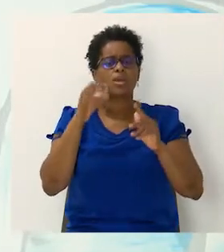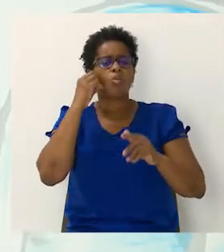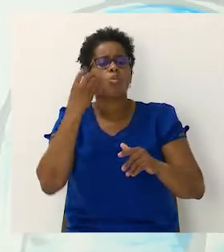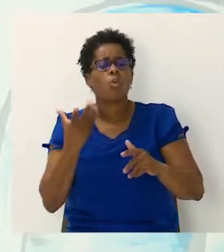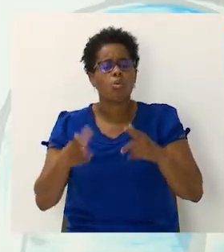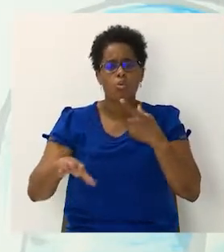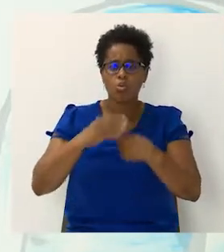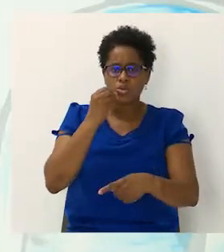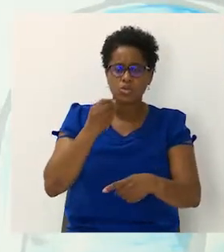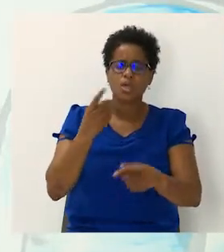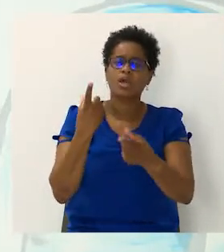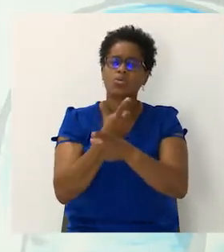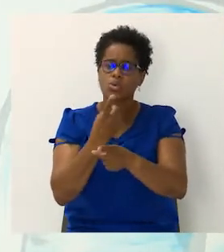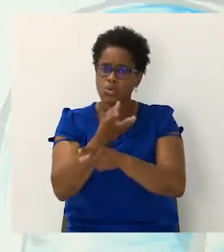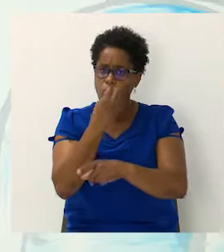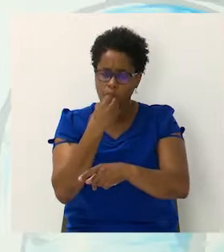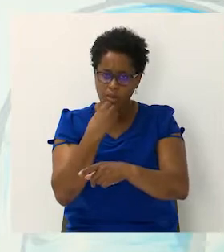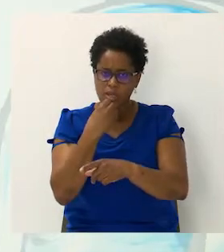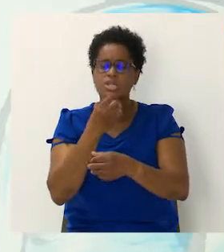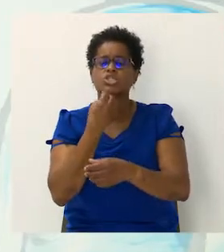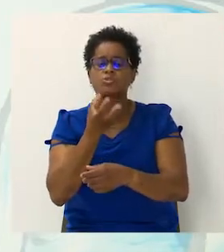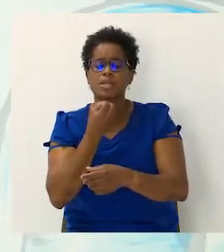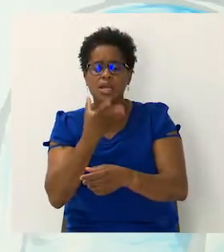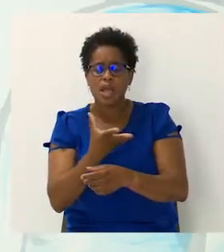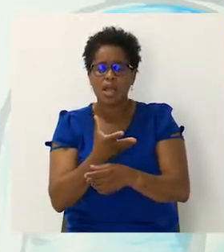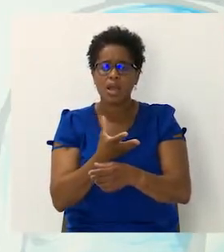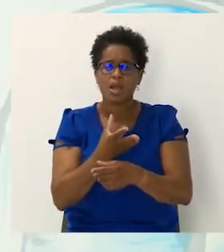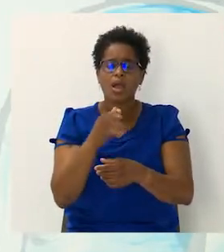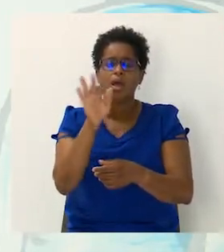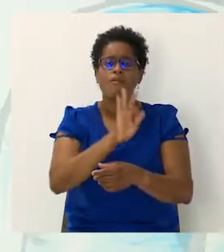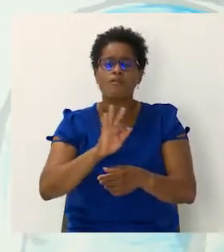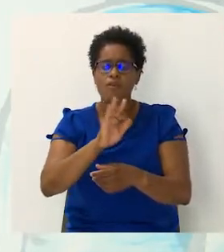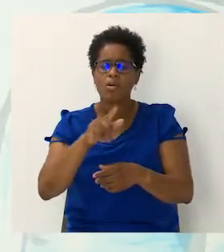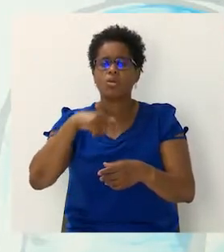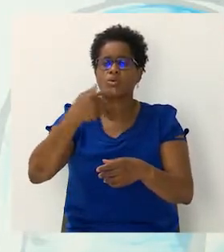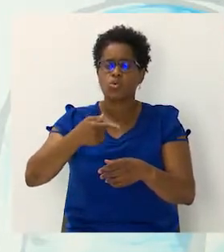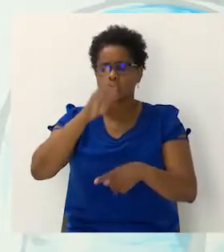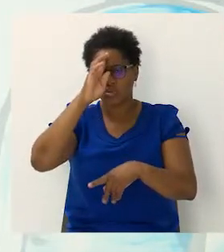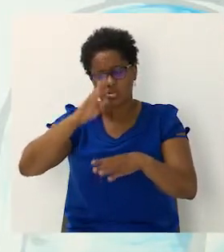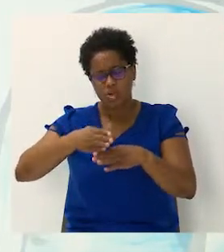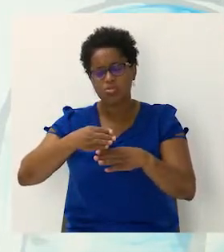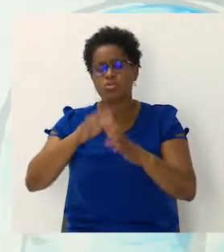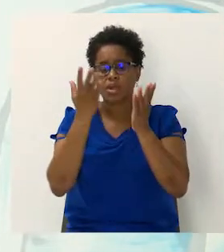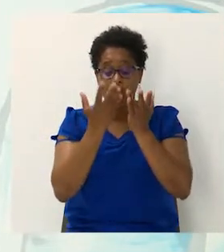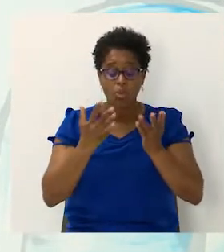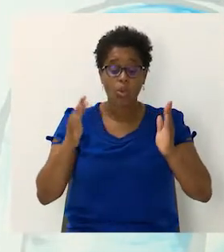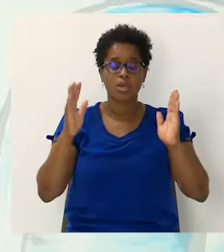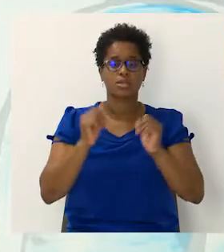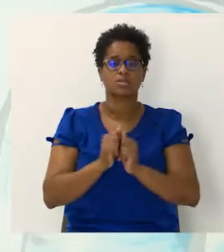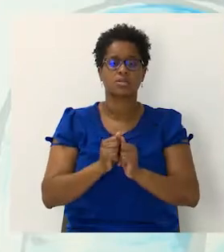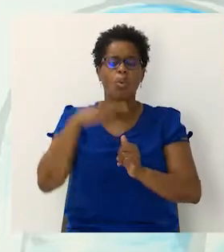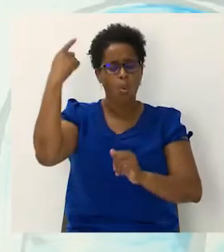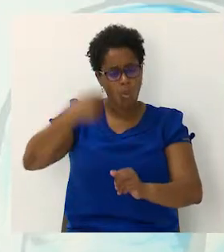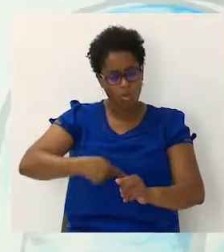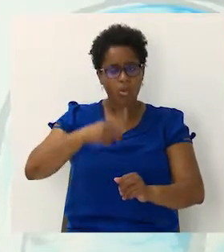conseguir alimentos, em explicar a morte e outros fenômenos da natureza,